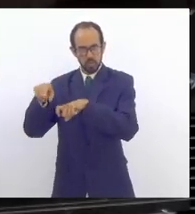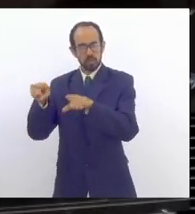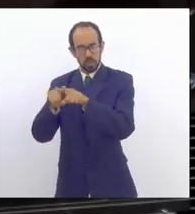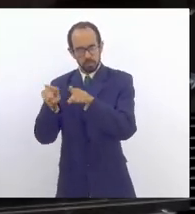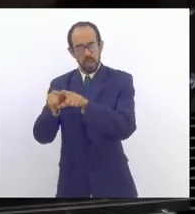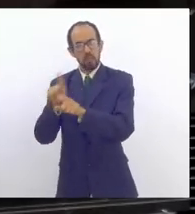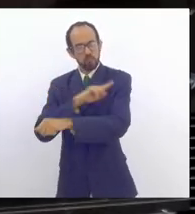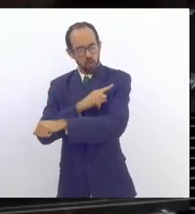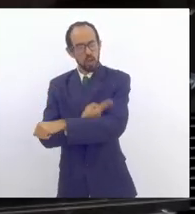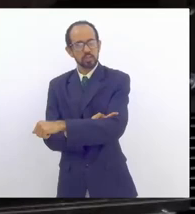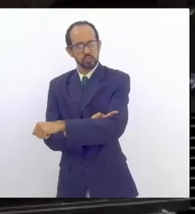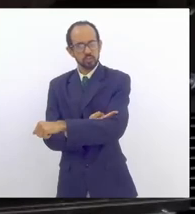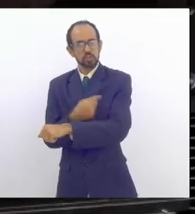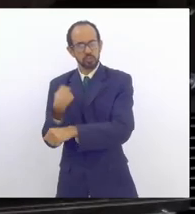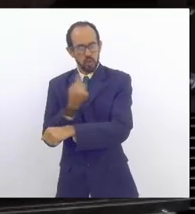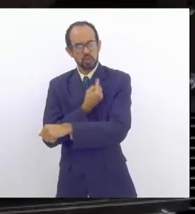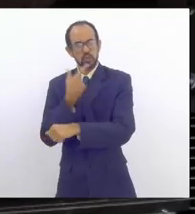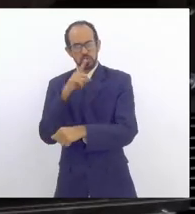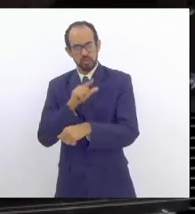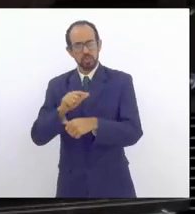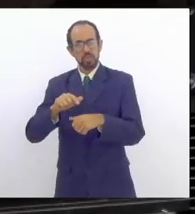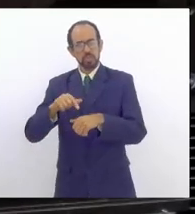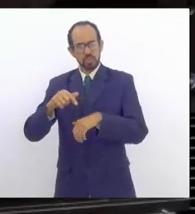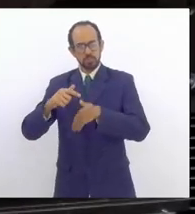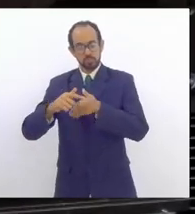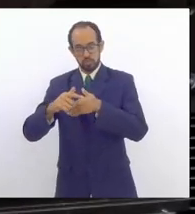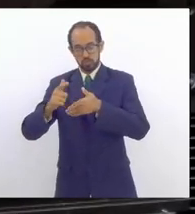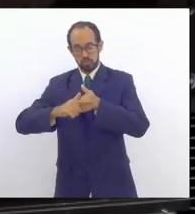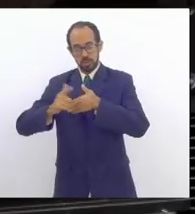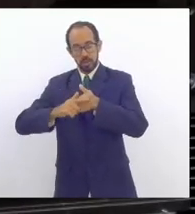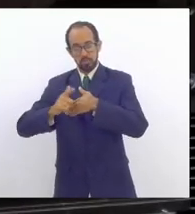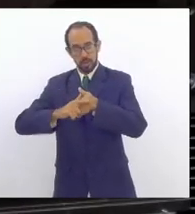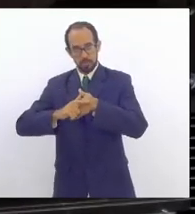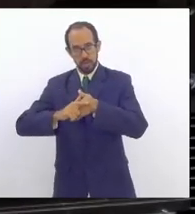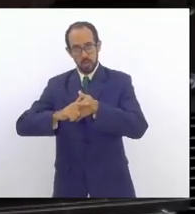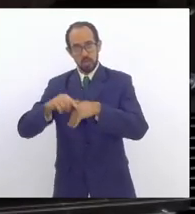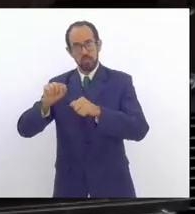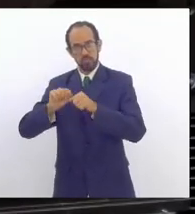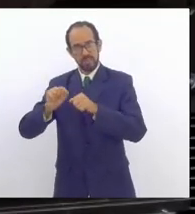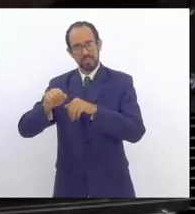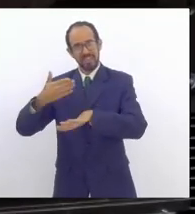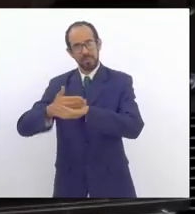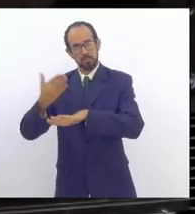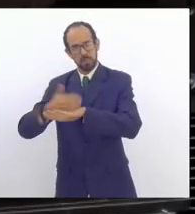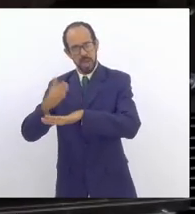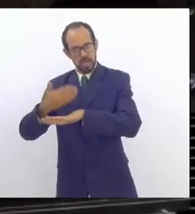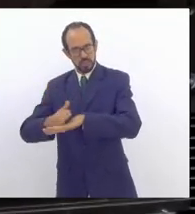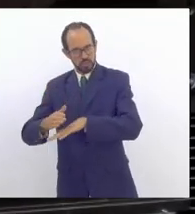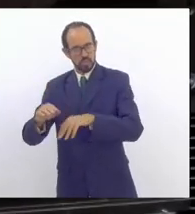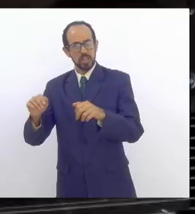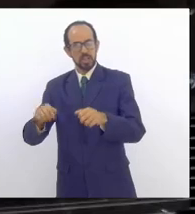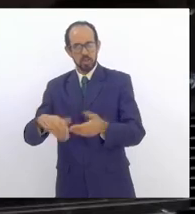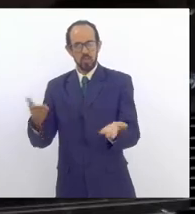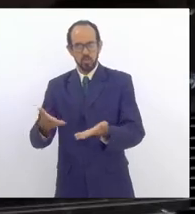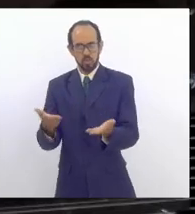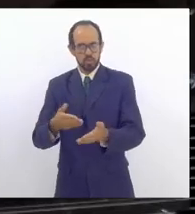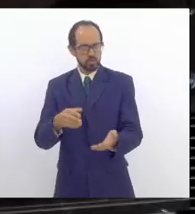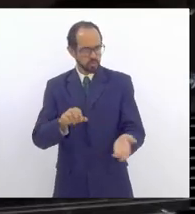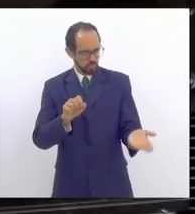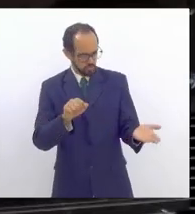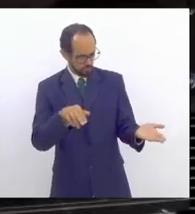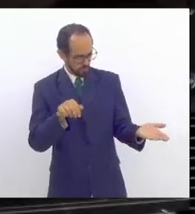conseguimos tirar do papel e transformar esse discurso, finalmente hoje, em realidade, André Português.